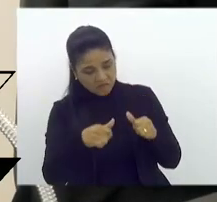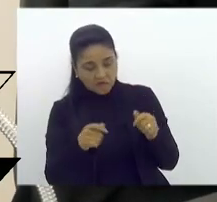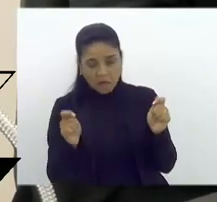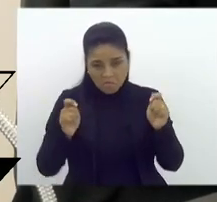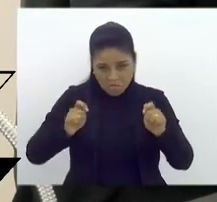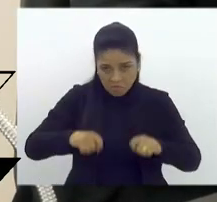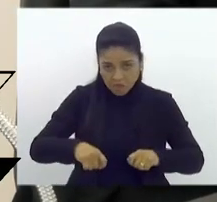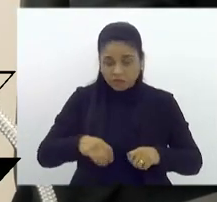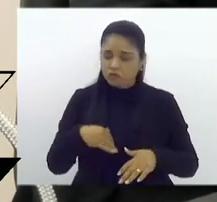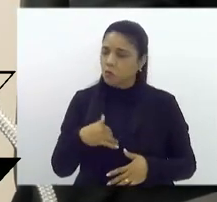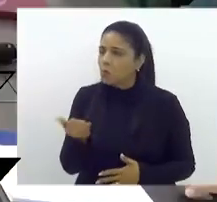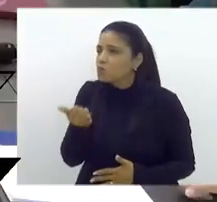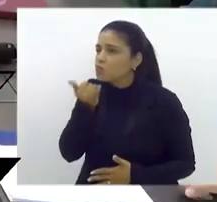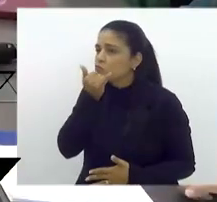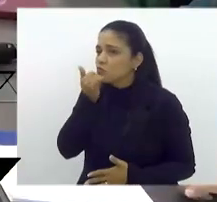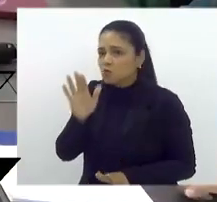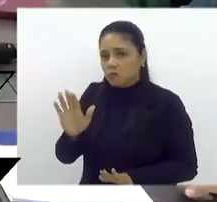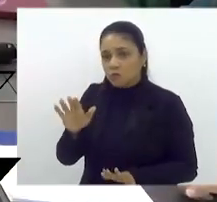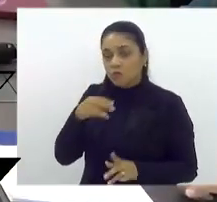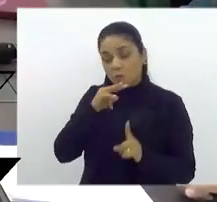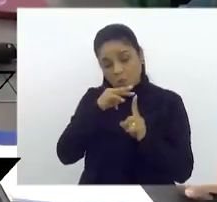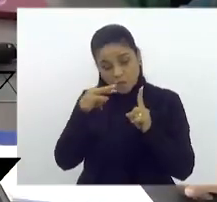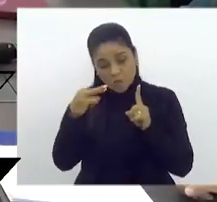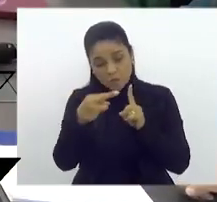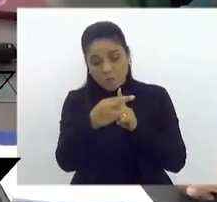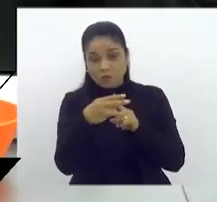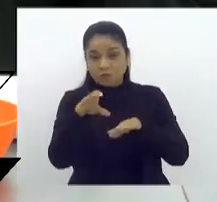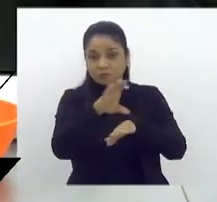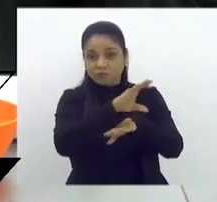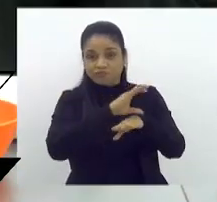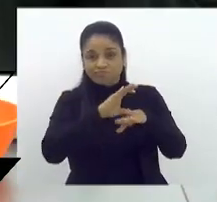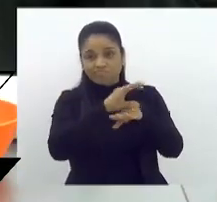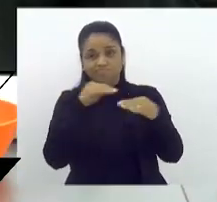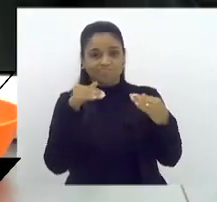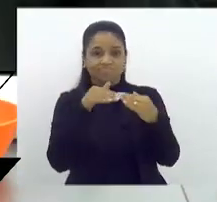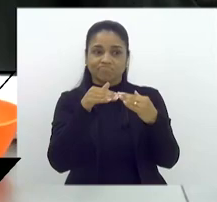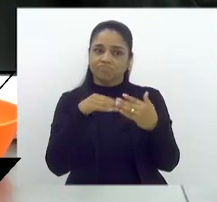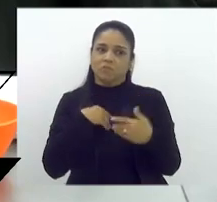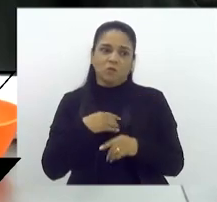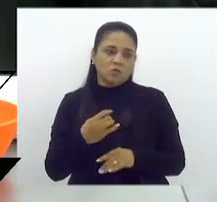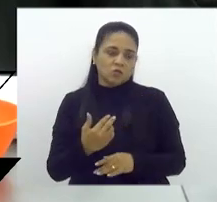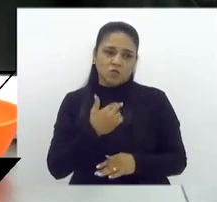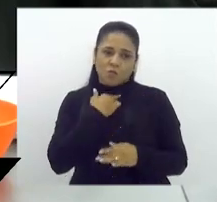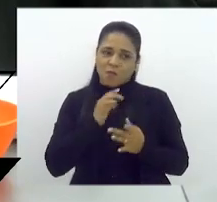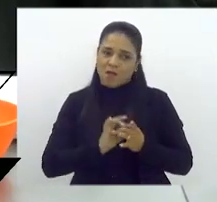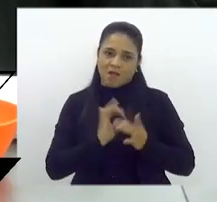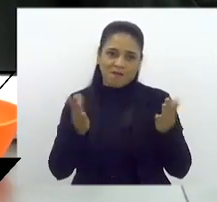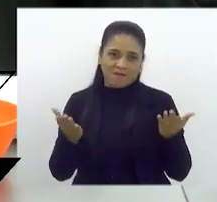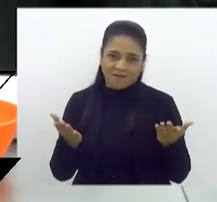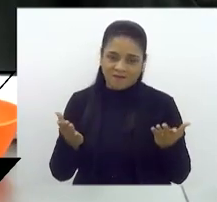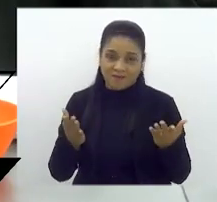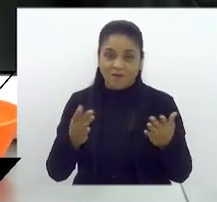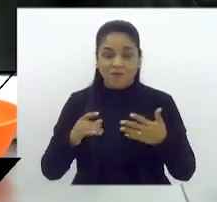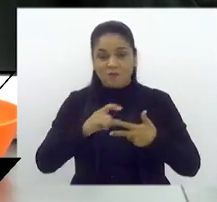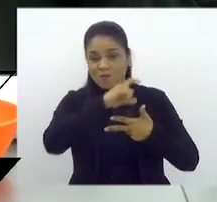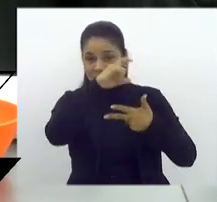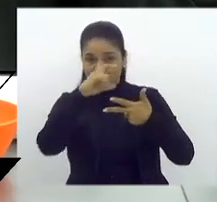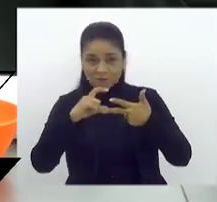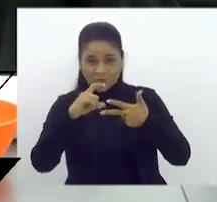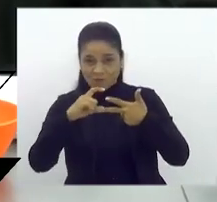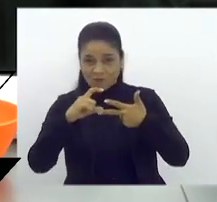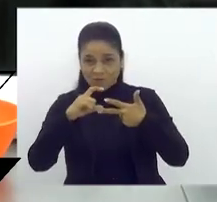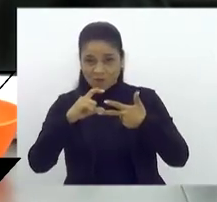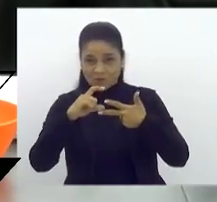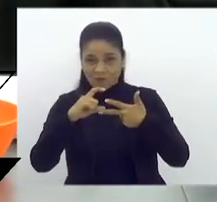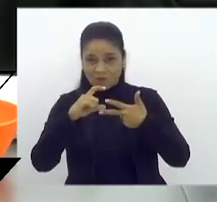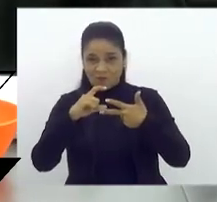perdoe. Do ponto de vista da constitucionalidade, não pode ser determinativo. O Poder Legislativo não